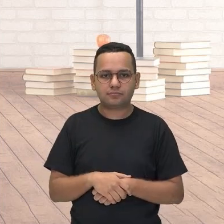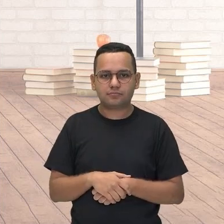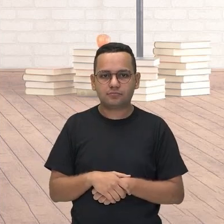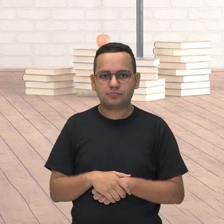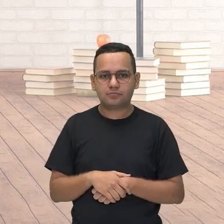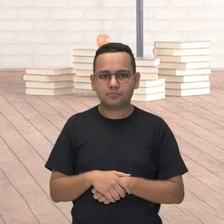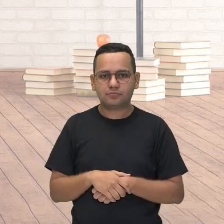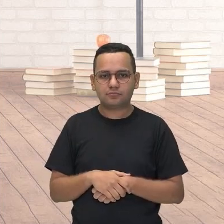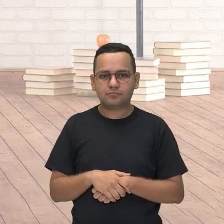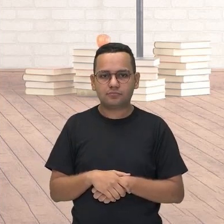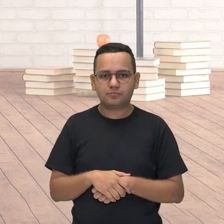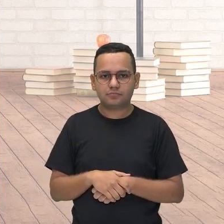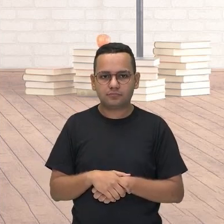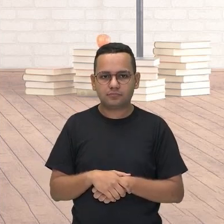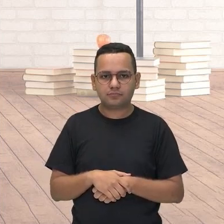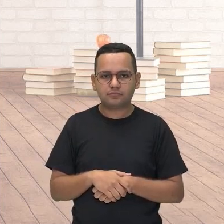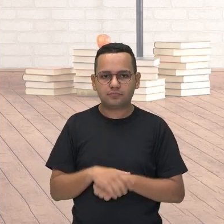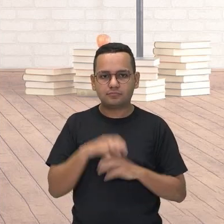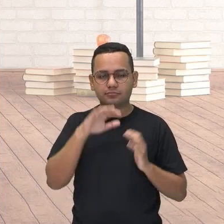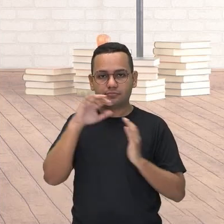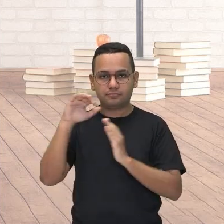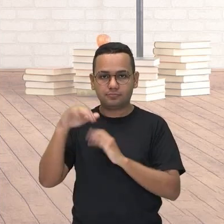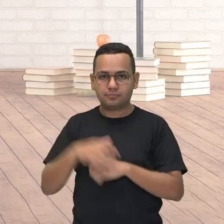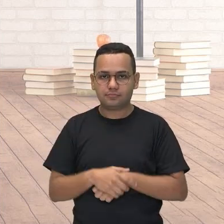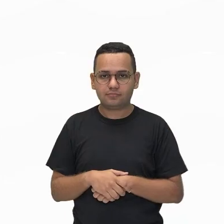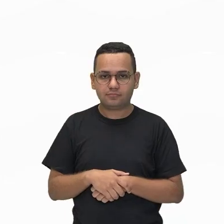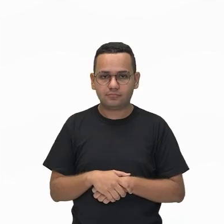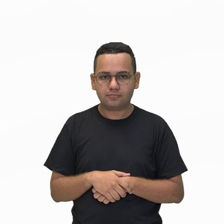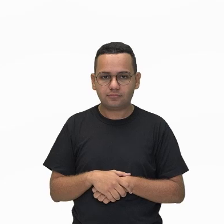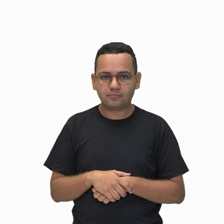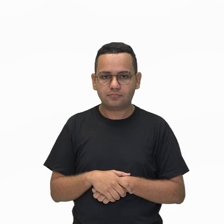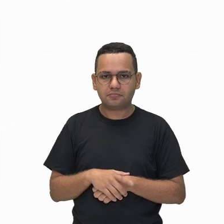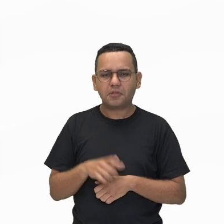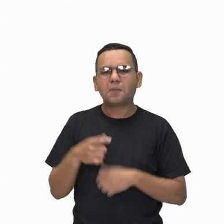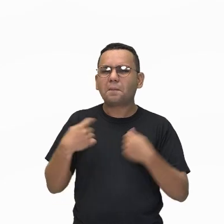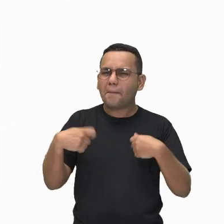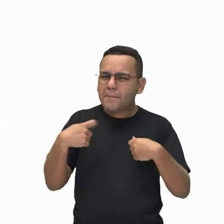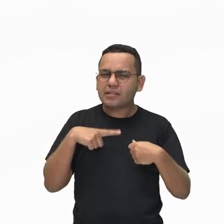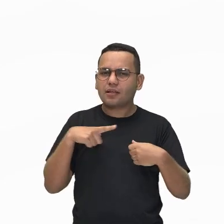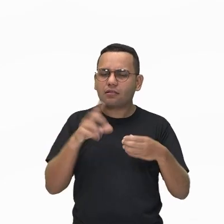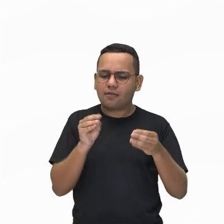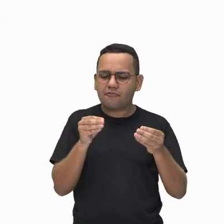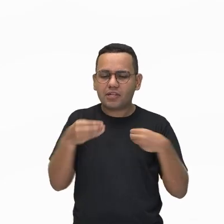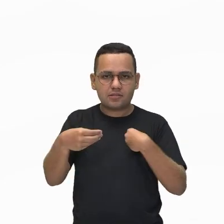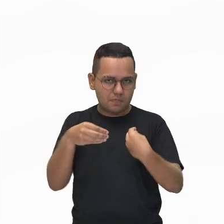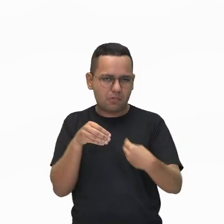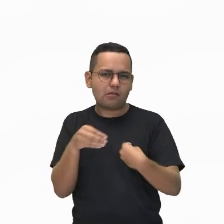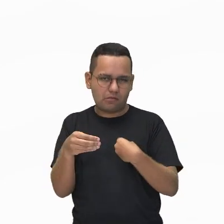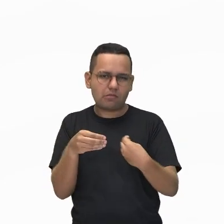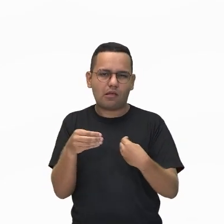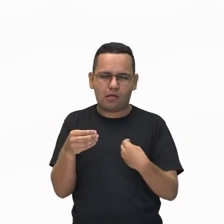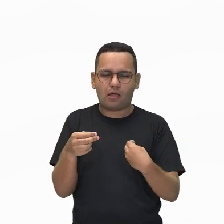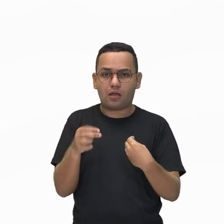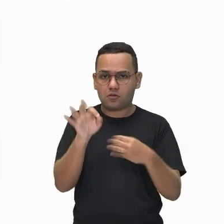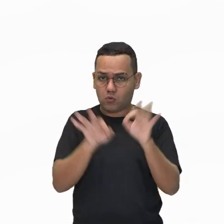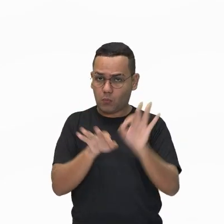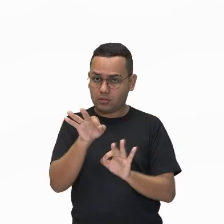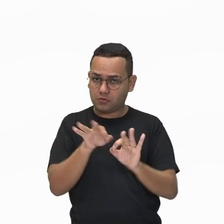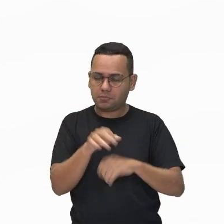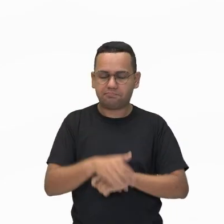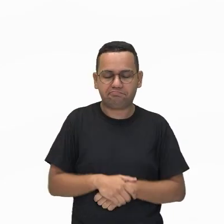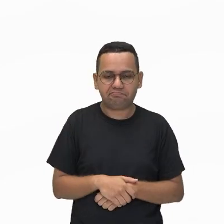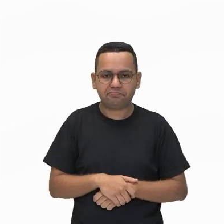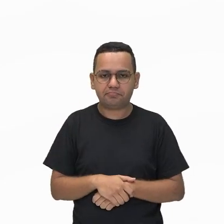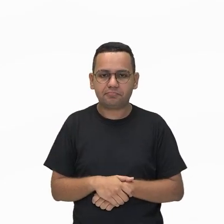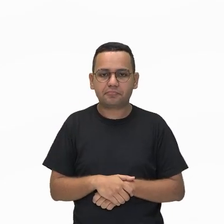Permita-se ser flexível, certo? Esse é um elemento importantíssimo. Esse tipo de planejamento dividido em